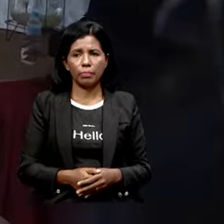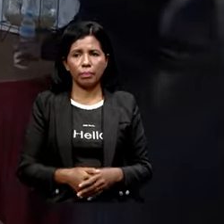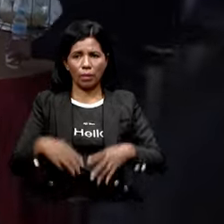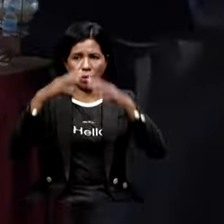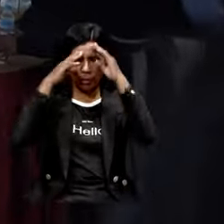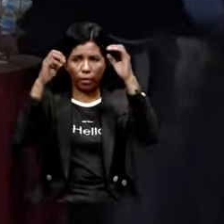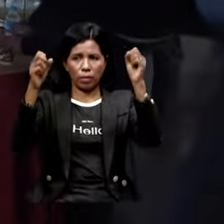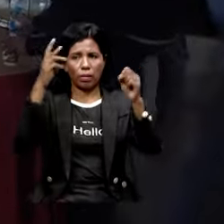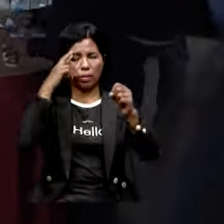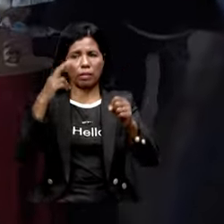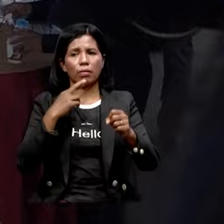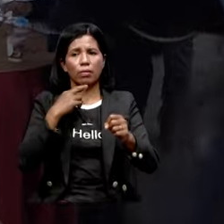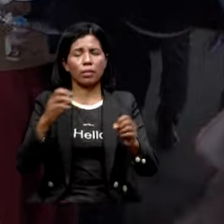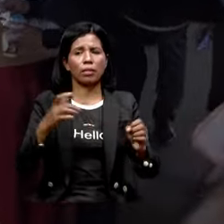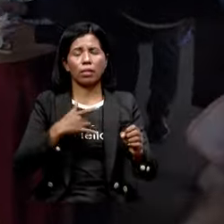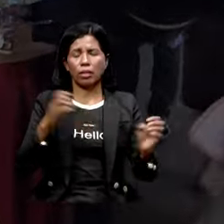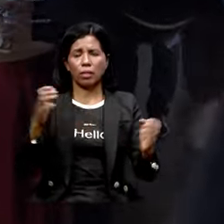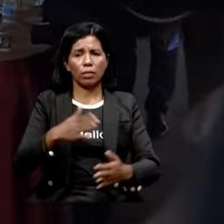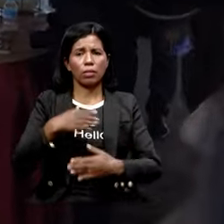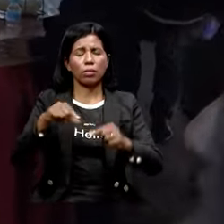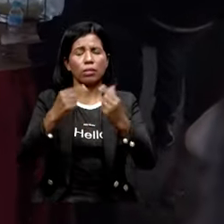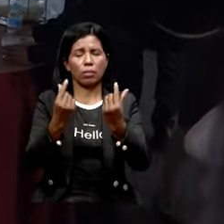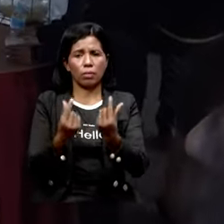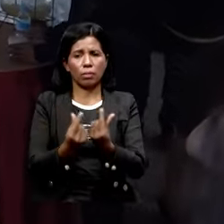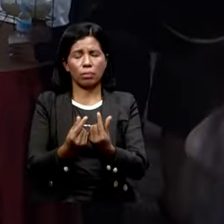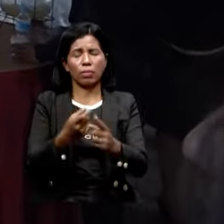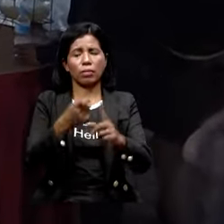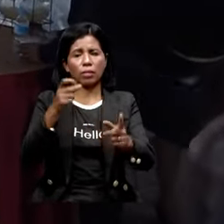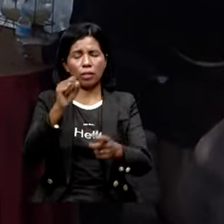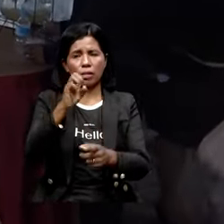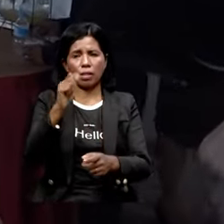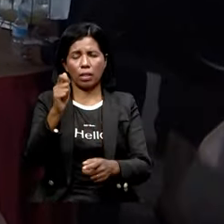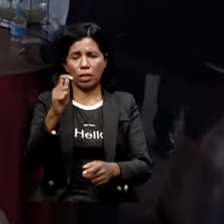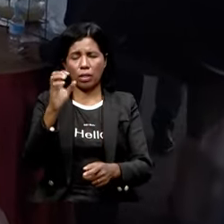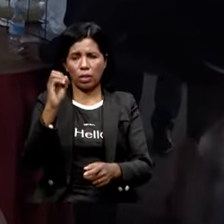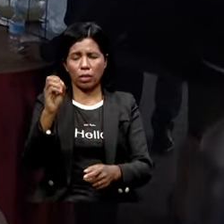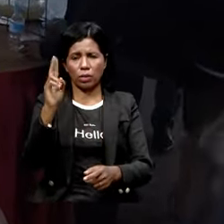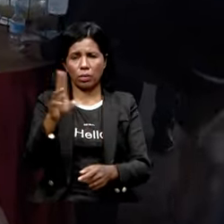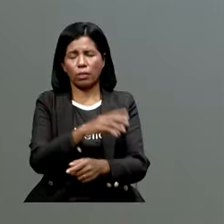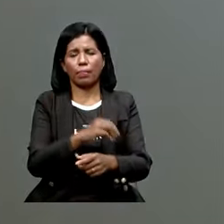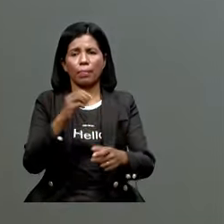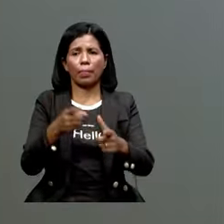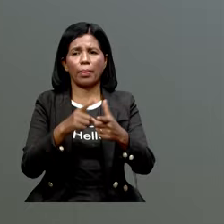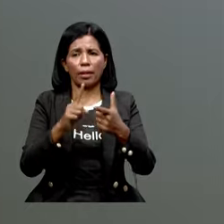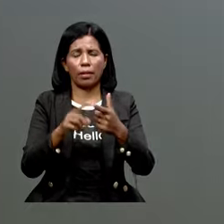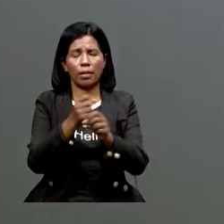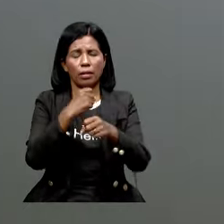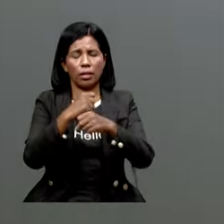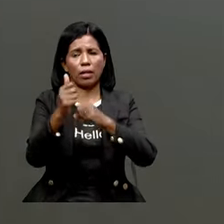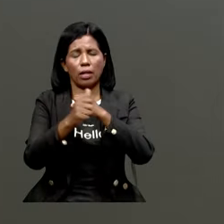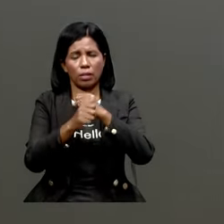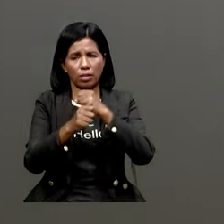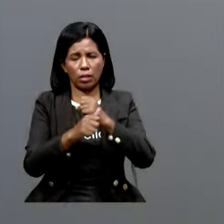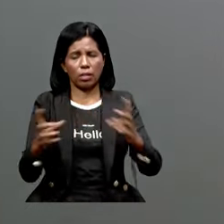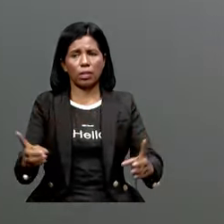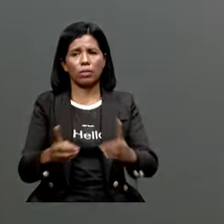Presidente da República Zeramzorta lamenta a equipa russa e Secretaria de Estado assunto toponímia na organização urbana Kasiato, nebe halo ação brutal,